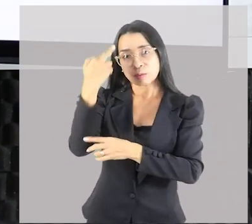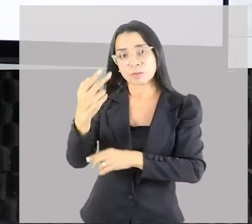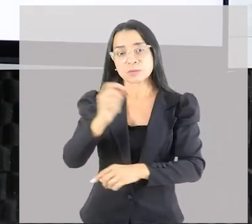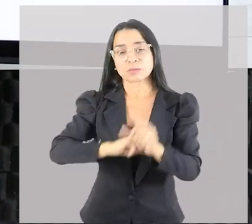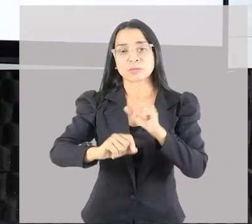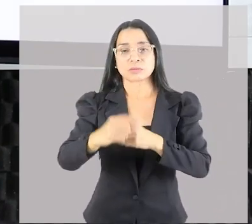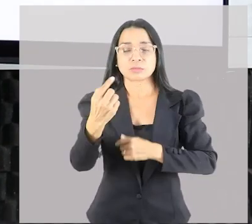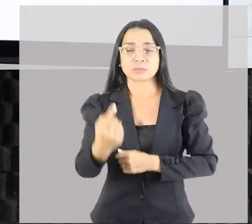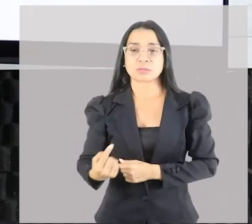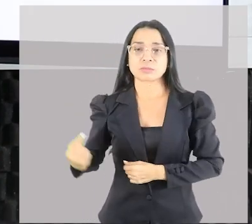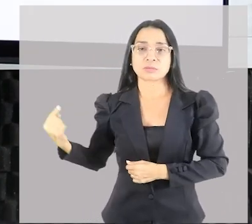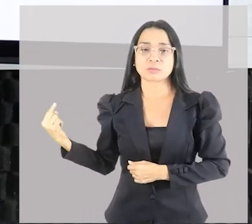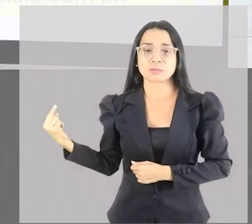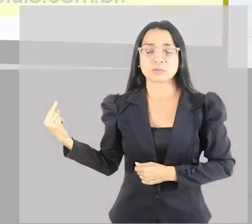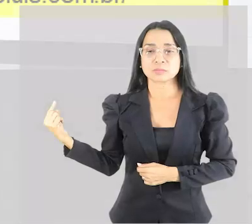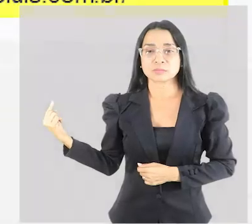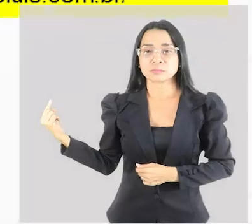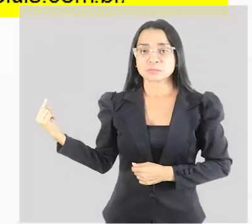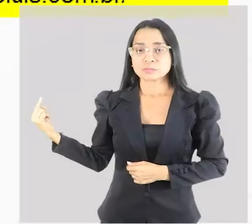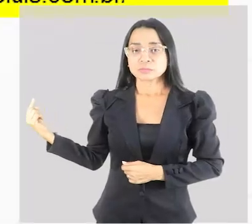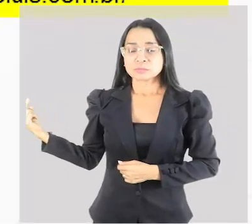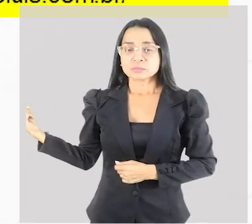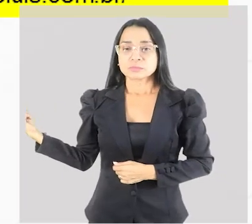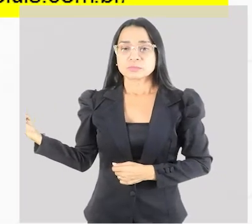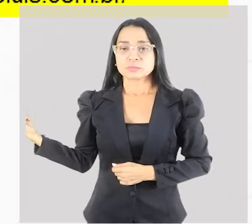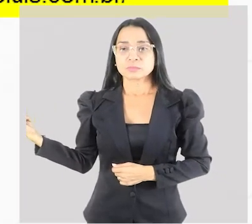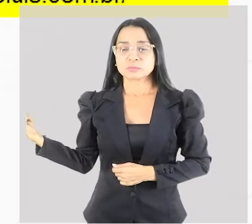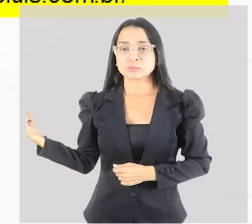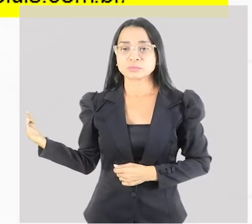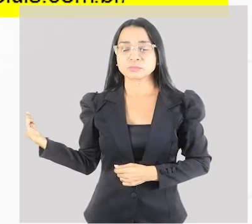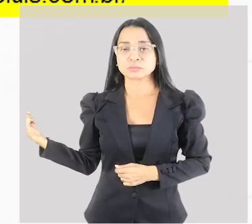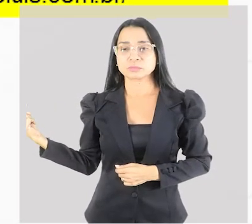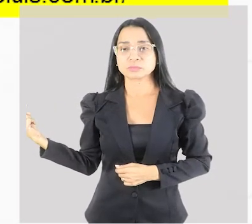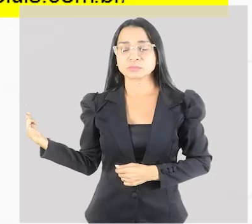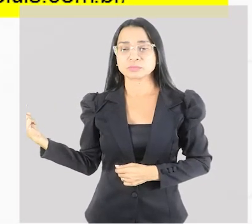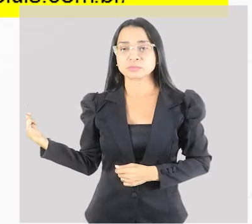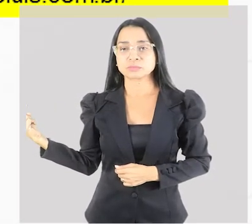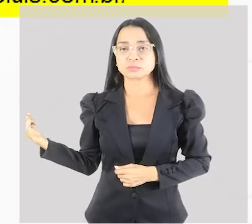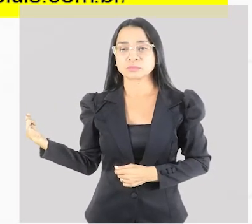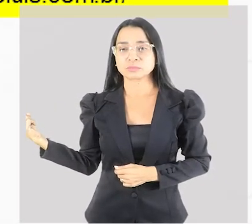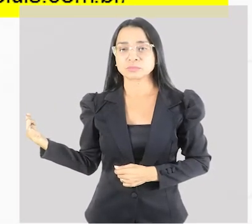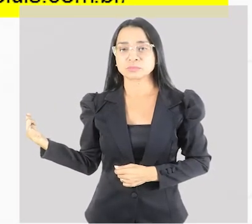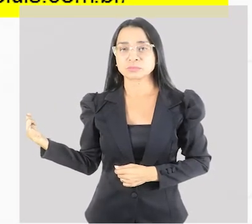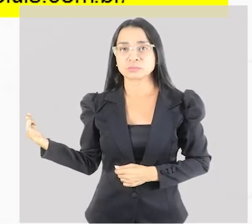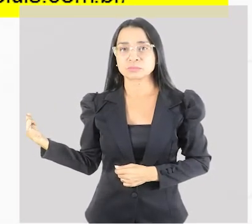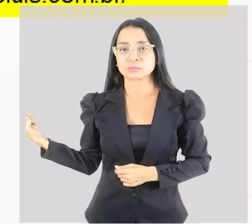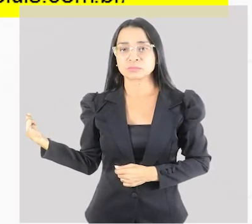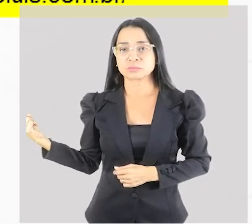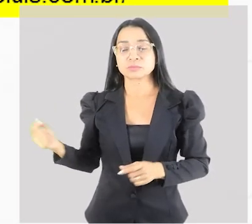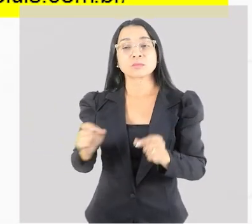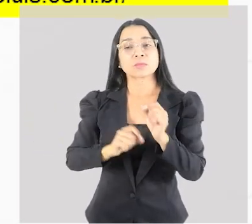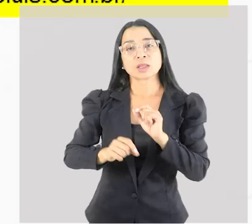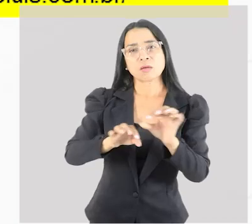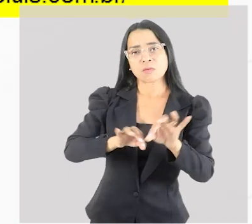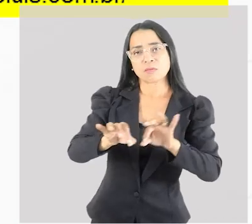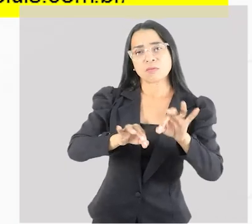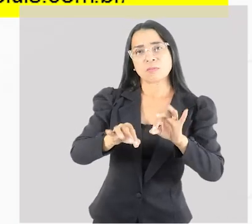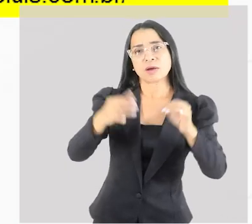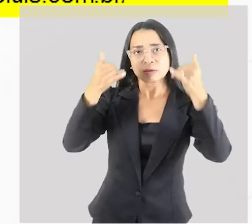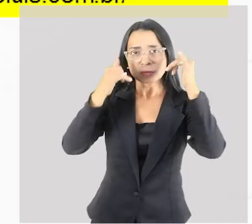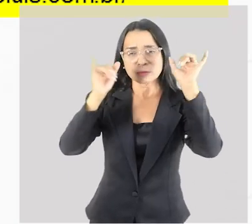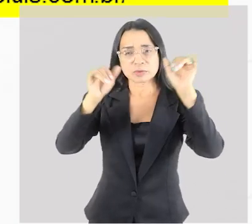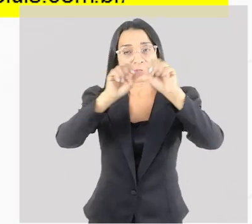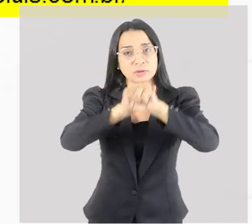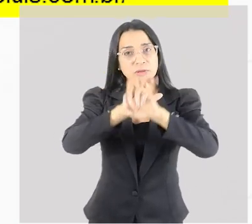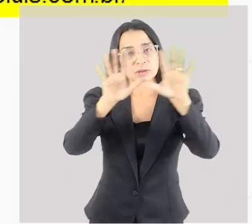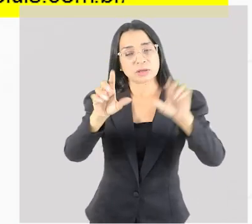meu boi. Durante o período colonial, a escravidão e a criação do gado vão dando formato ao Bumba Meu Boi. Deixar claro que o